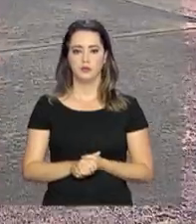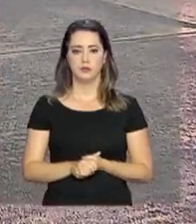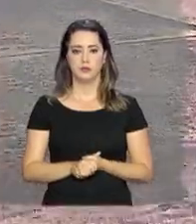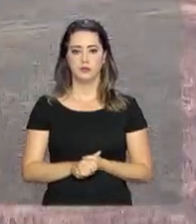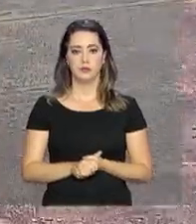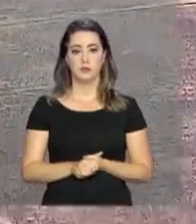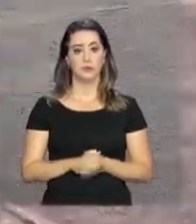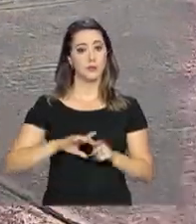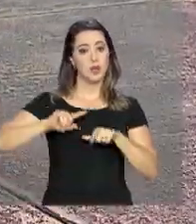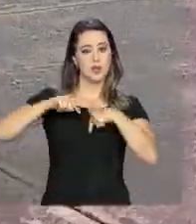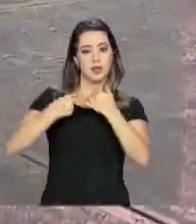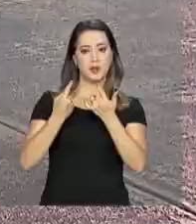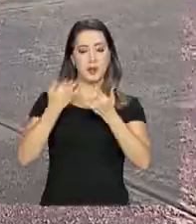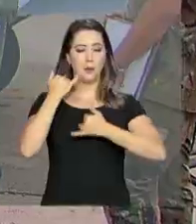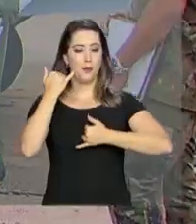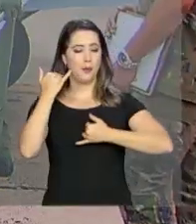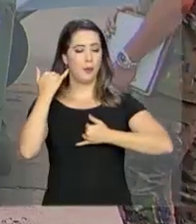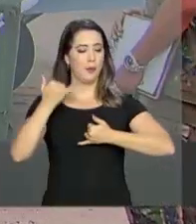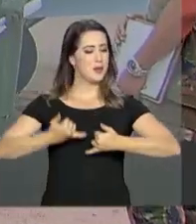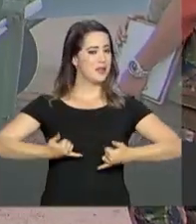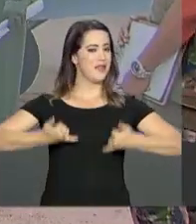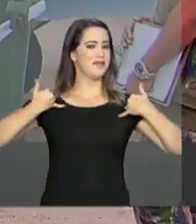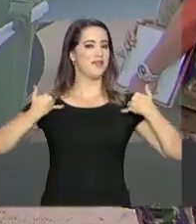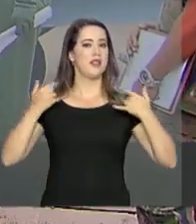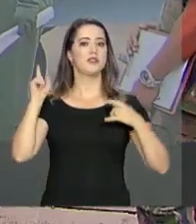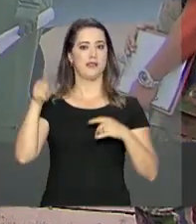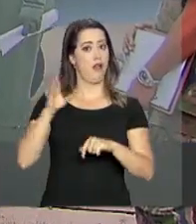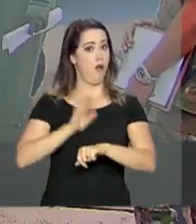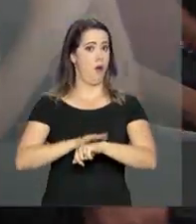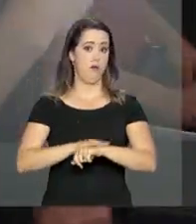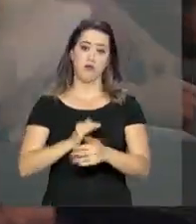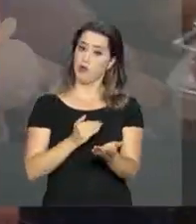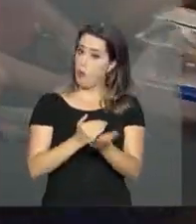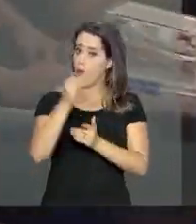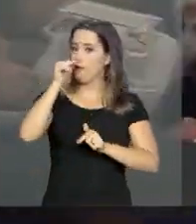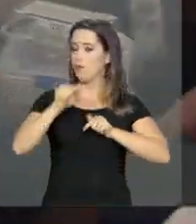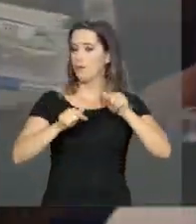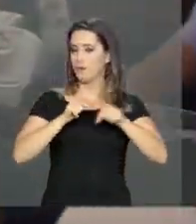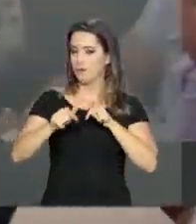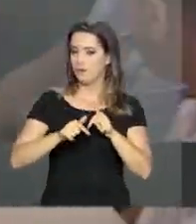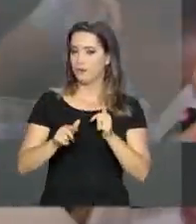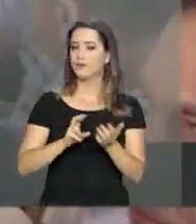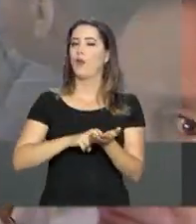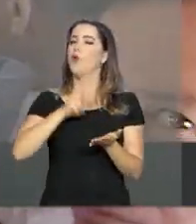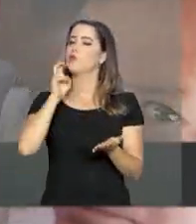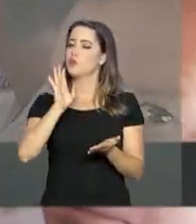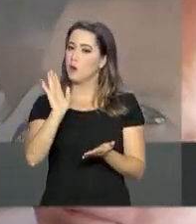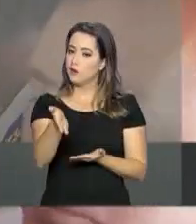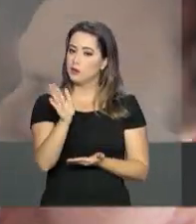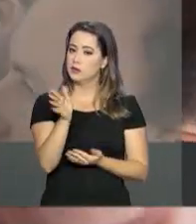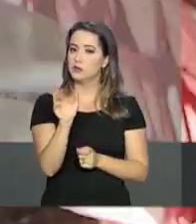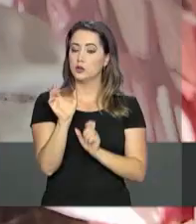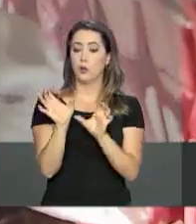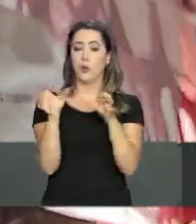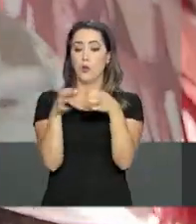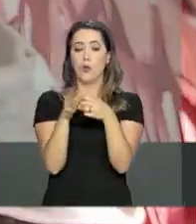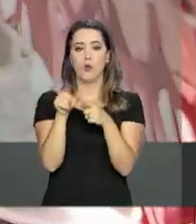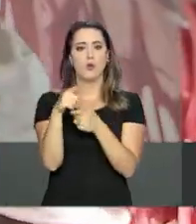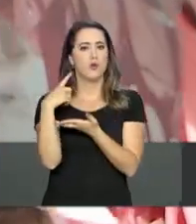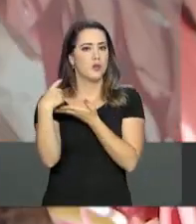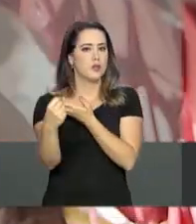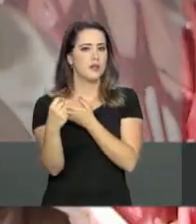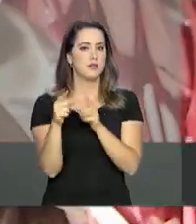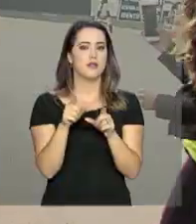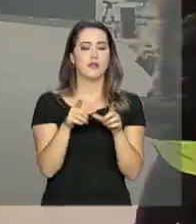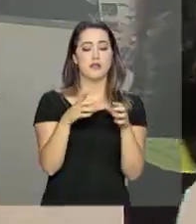depois da confraternização é hora de começar os trabalhos logo cedo os rondonistas da operação pantanal saem